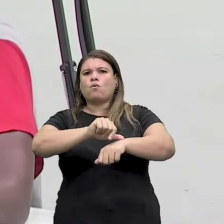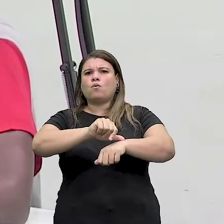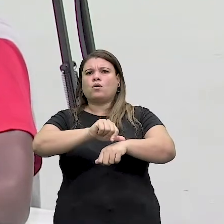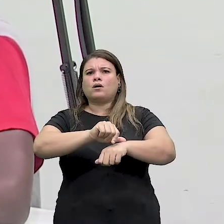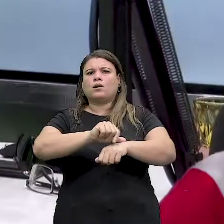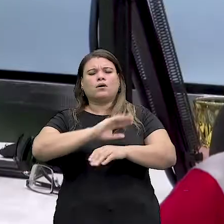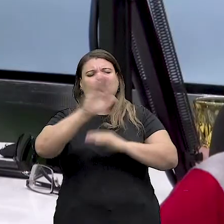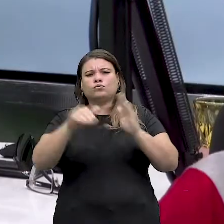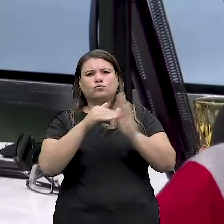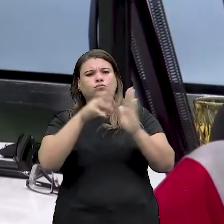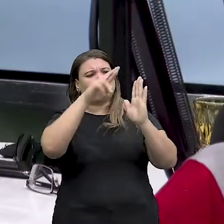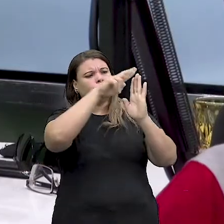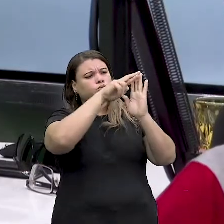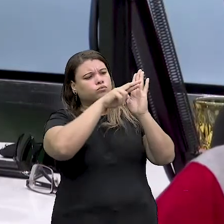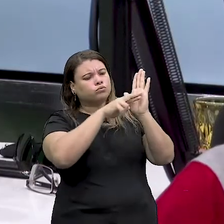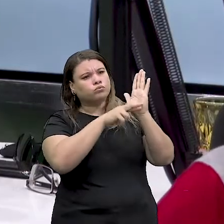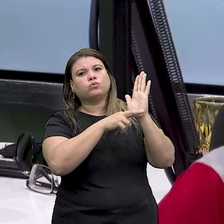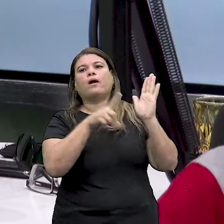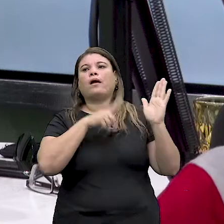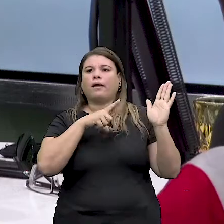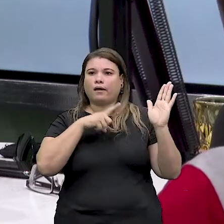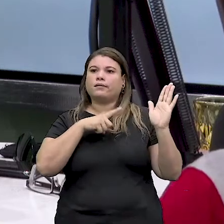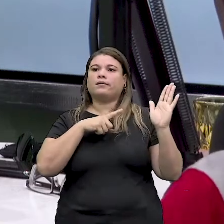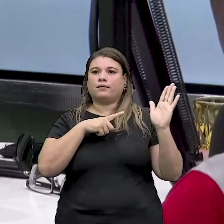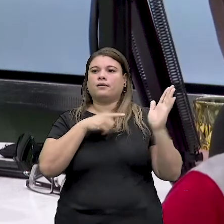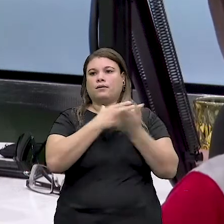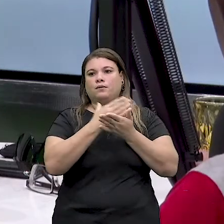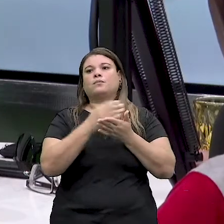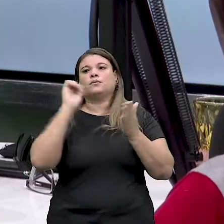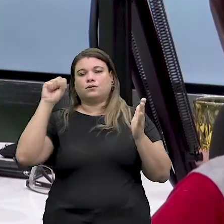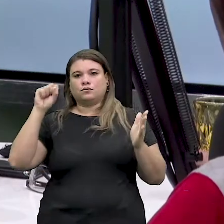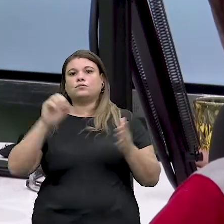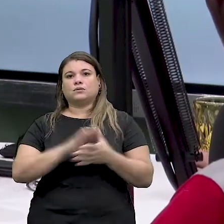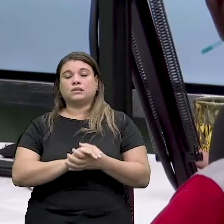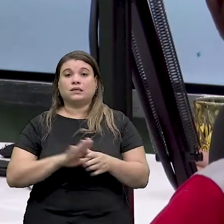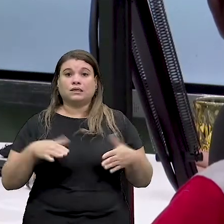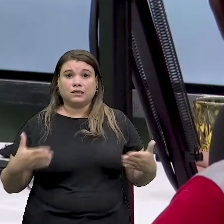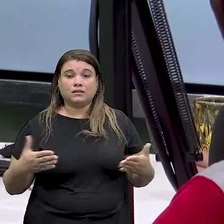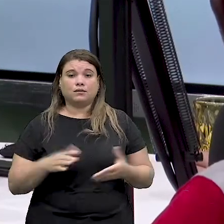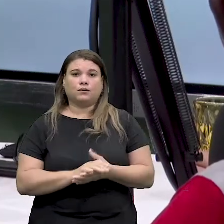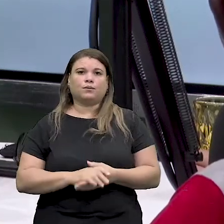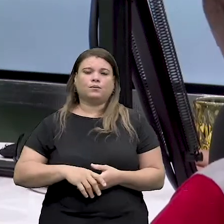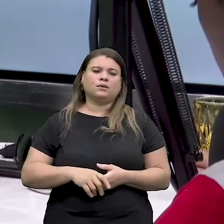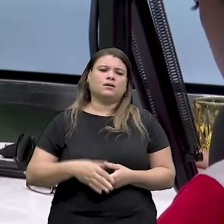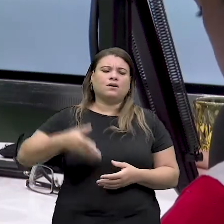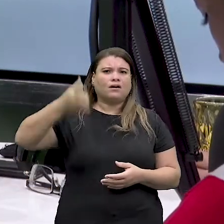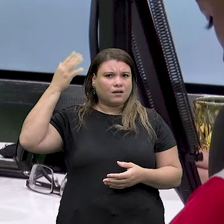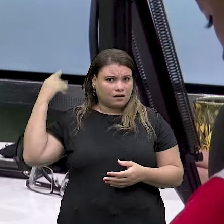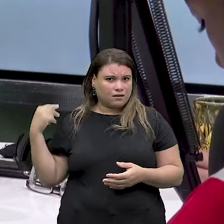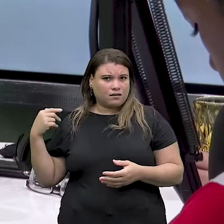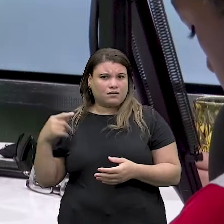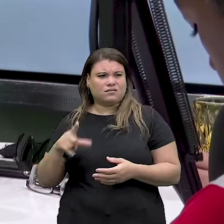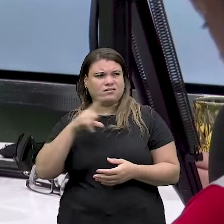ele também mas ele é bem anterior. Né? Ele ajudou, mas ele é anterior. Era um processo que,